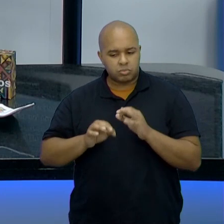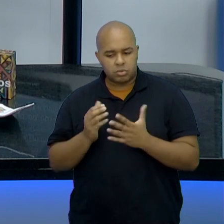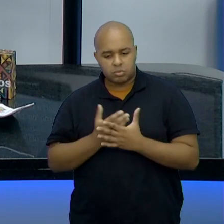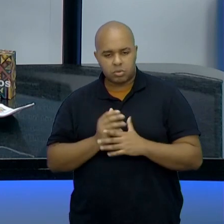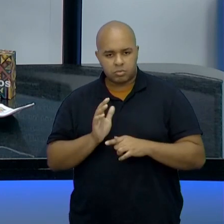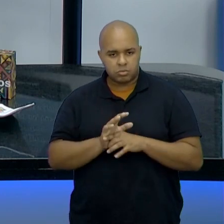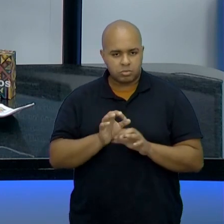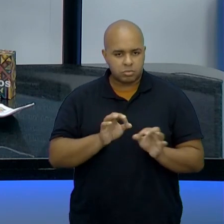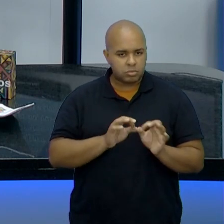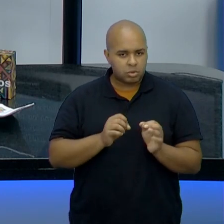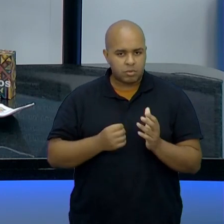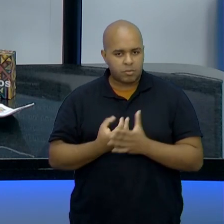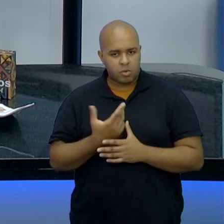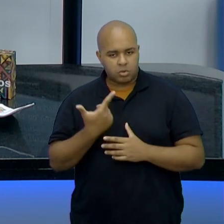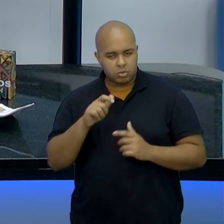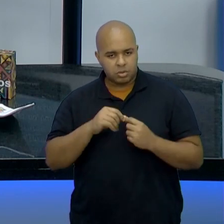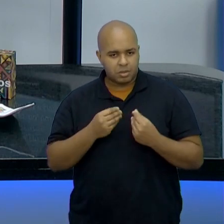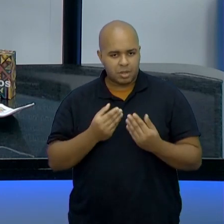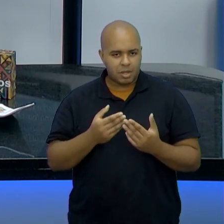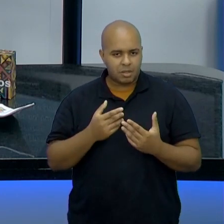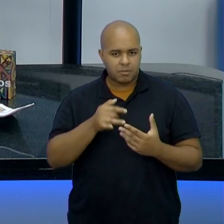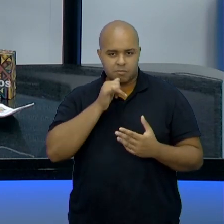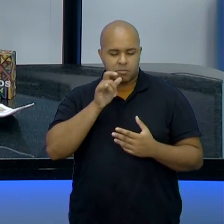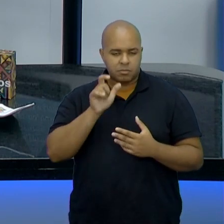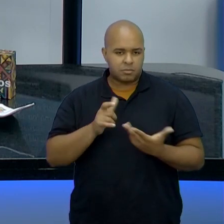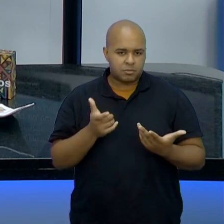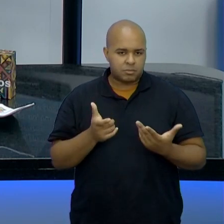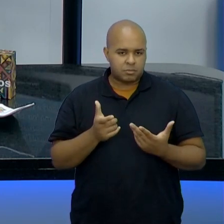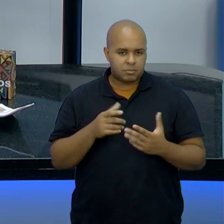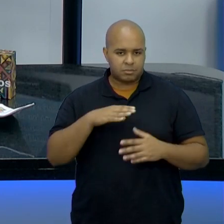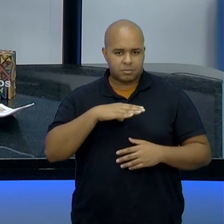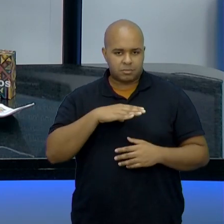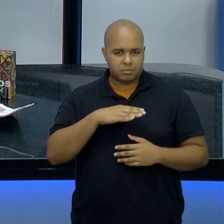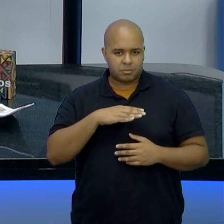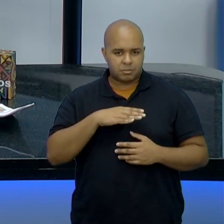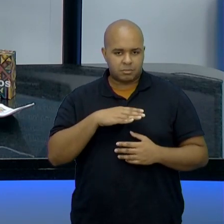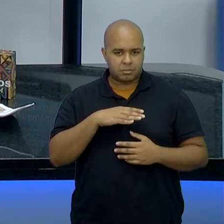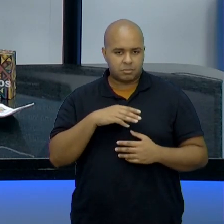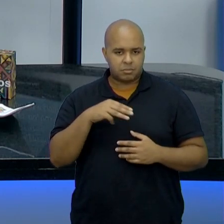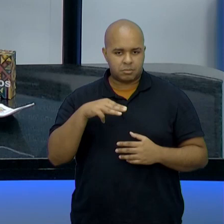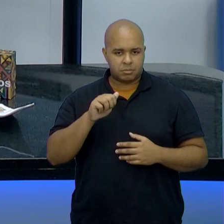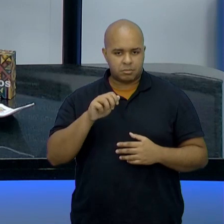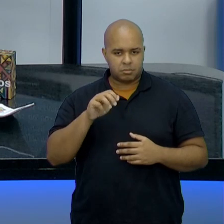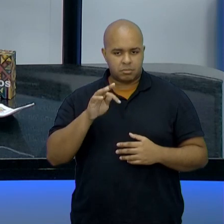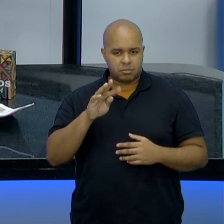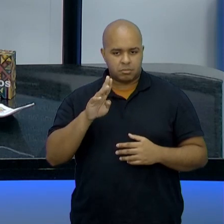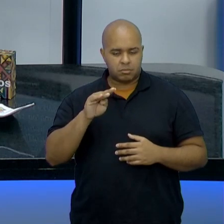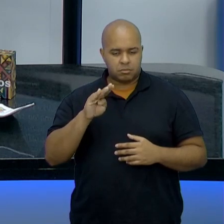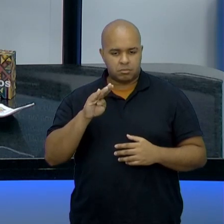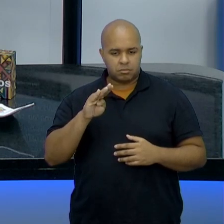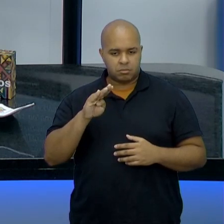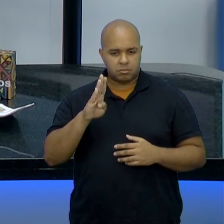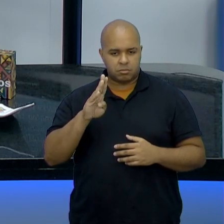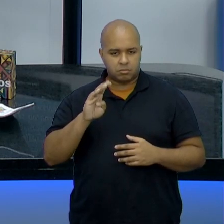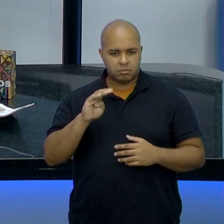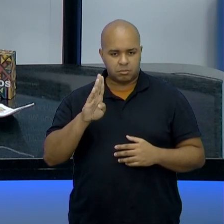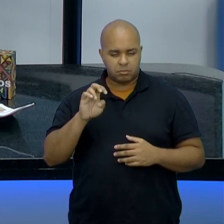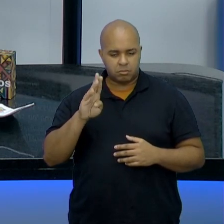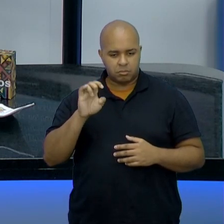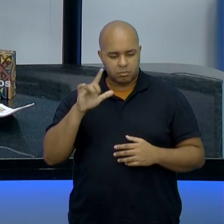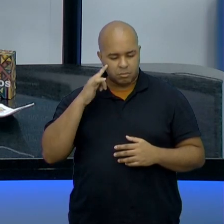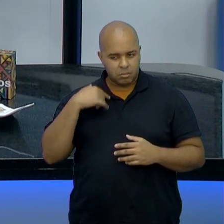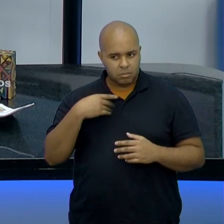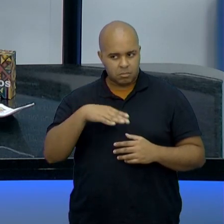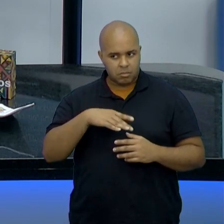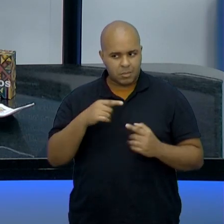com a produção que ela fornece. Um exemplo, a cidade de Mapungubwe, uma cidade que ficou muito conhecida